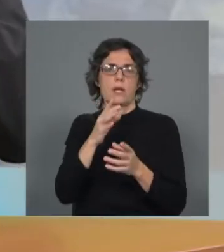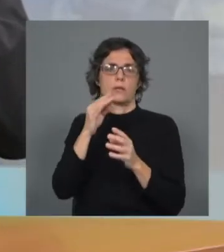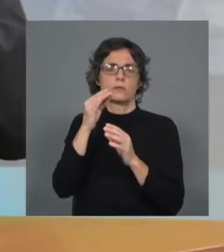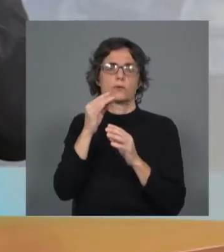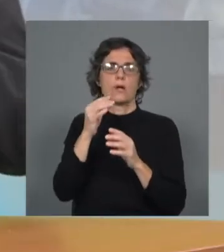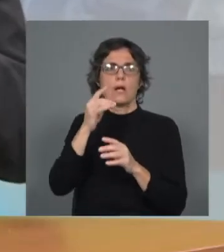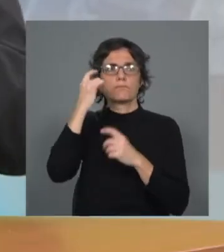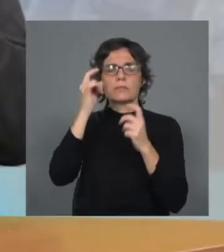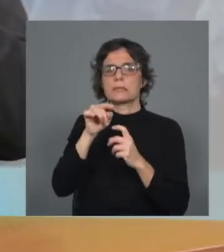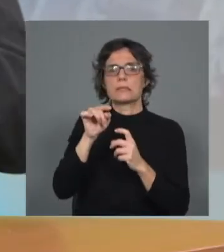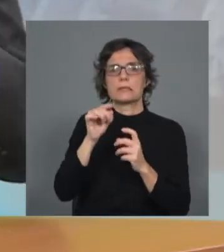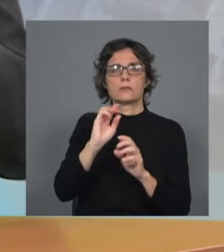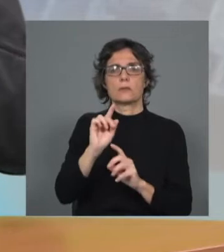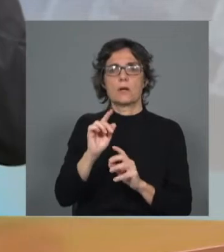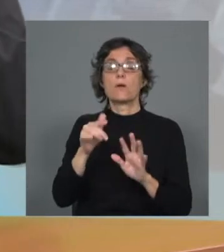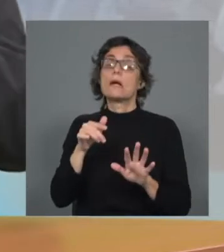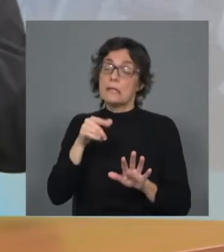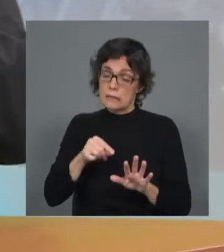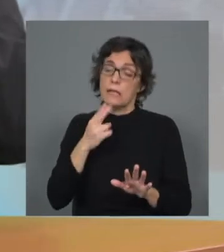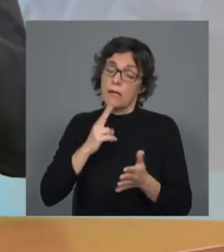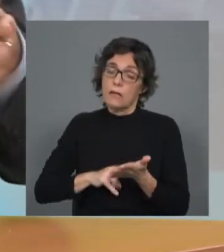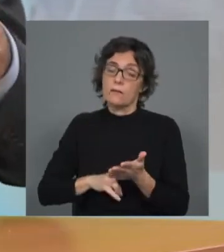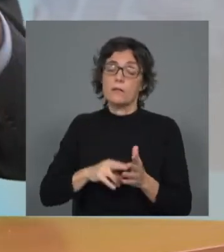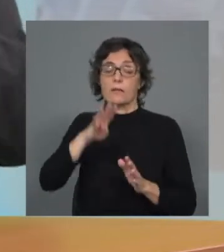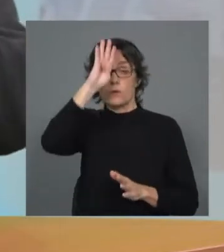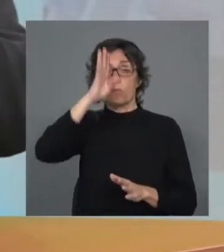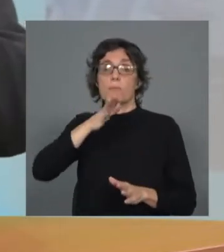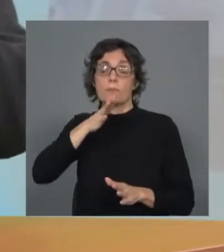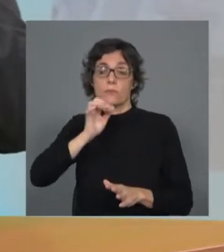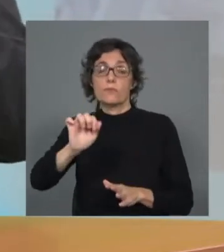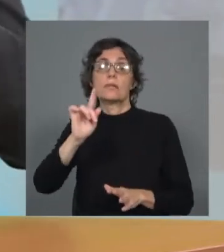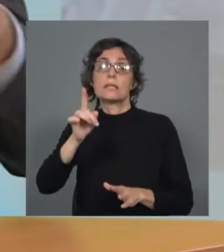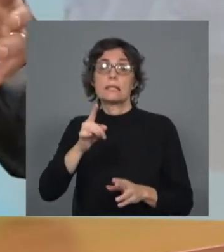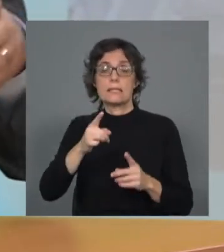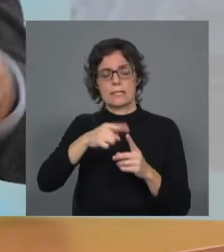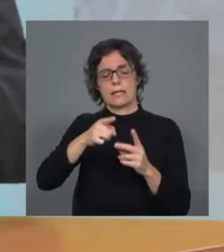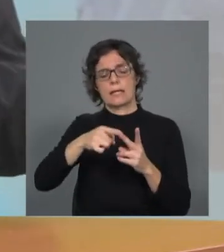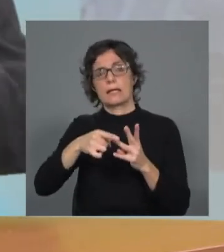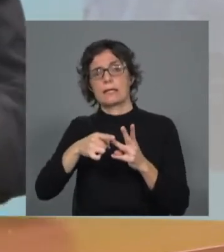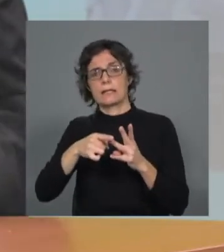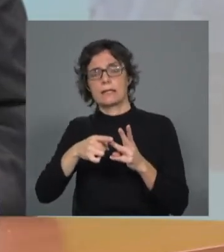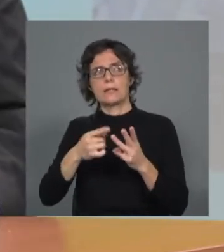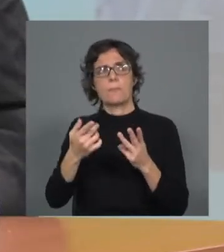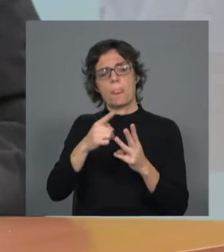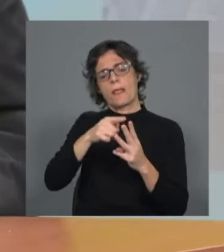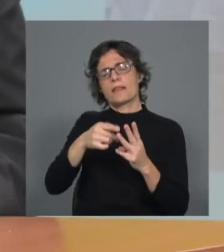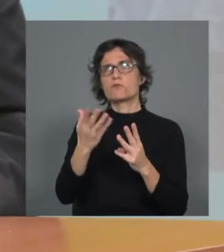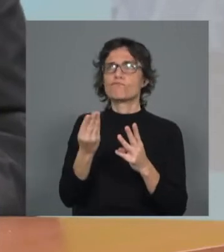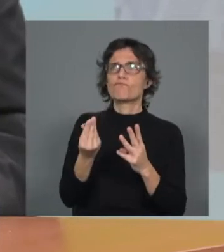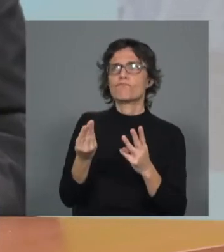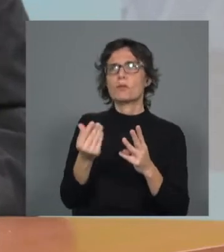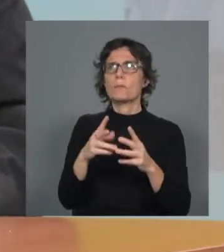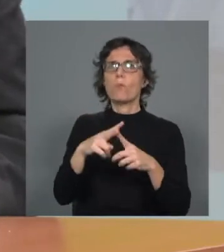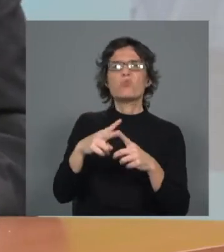portanto, a mensagem do Papa centra-se nestes três instrumentos como